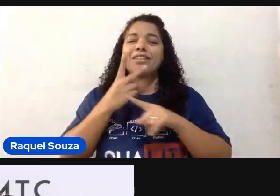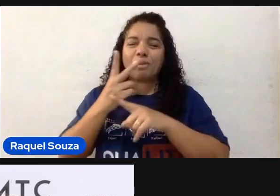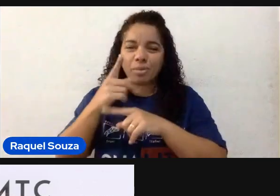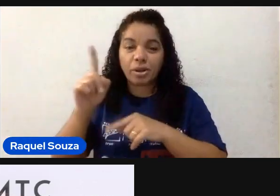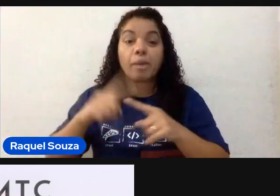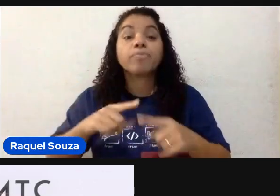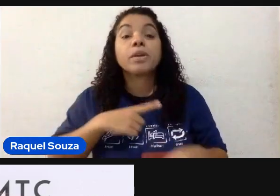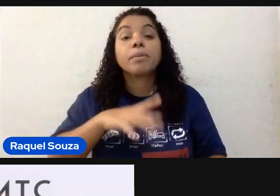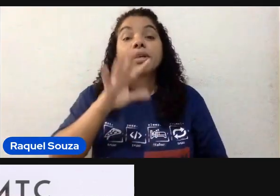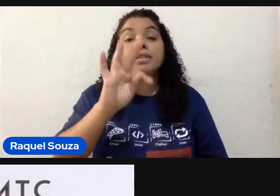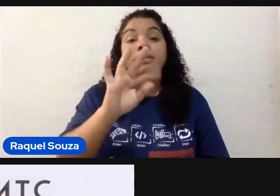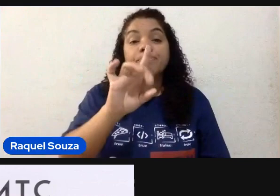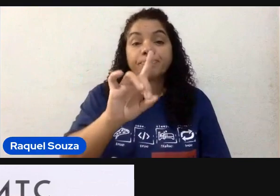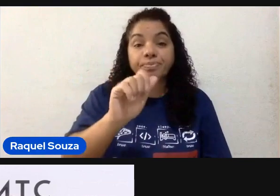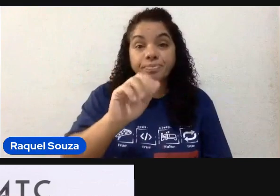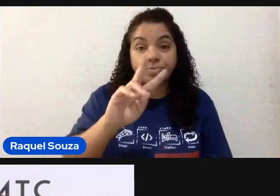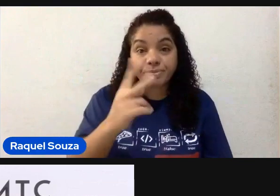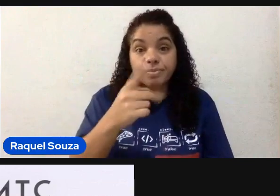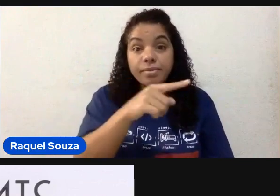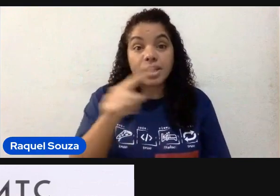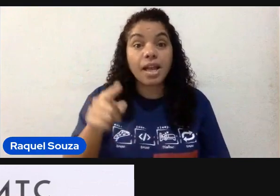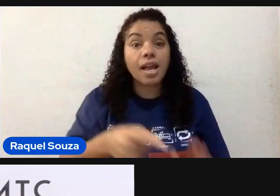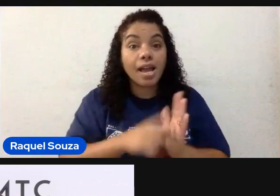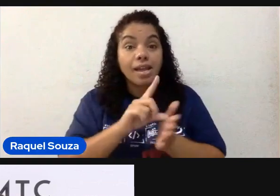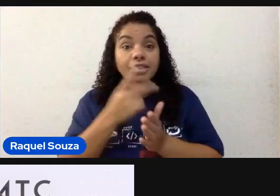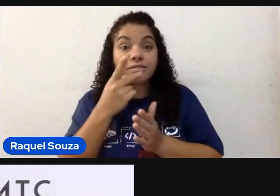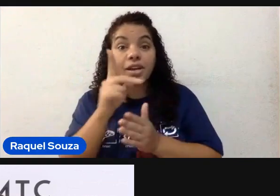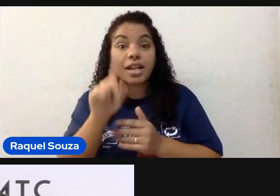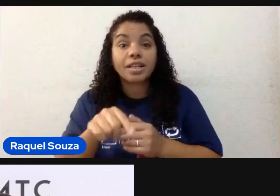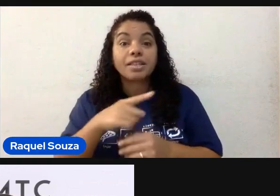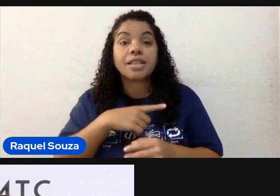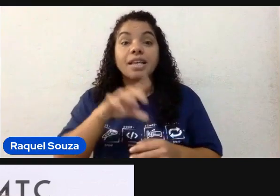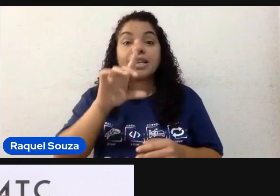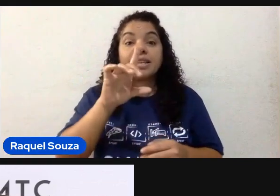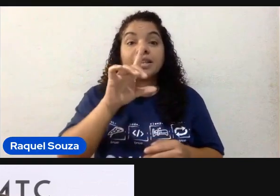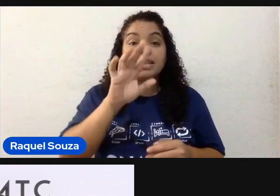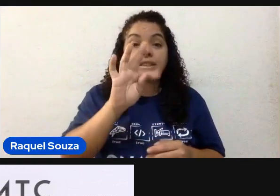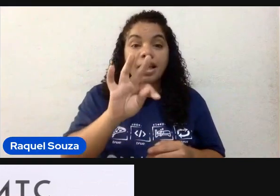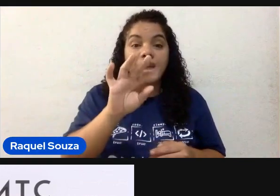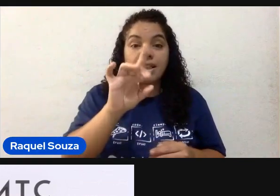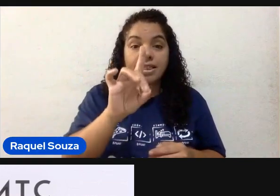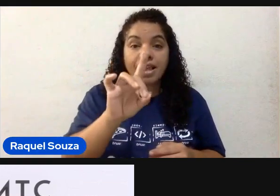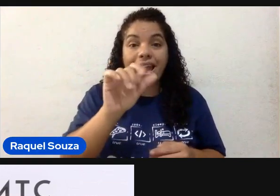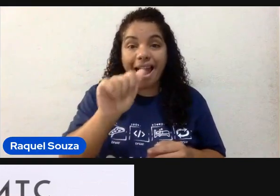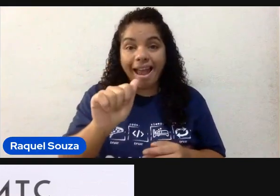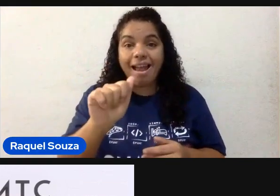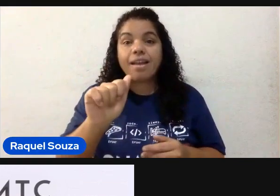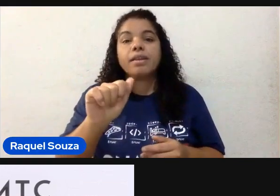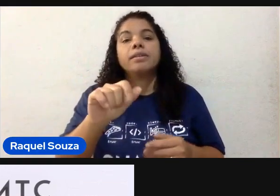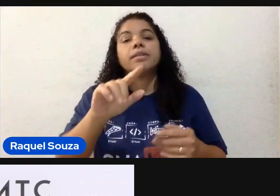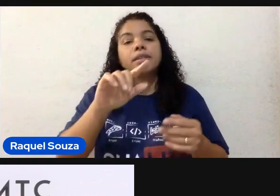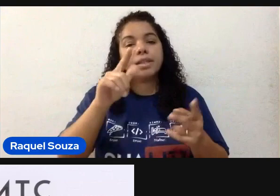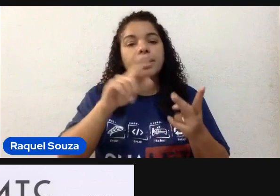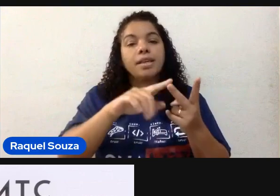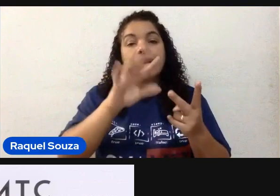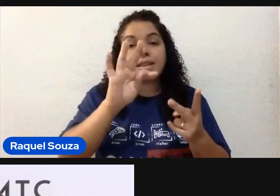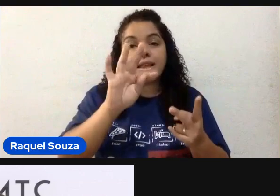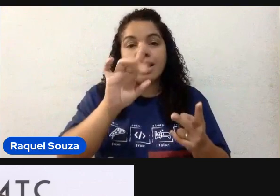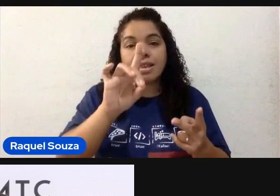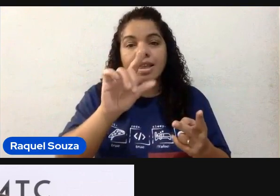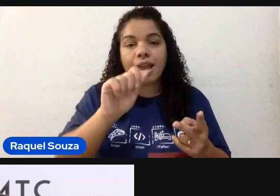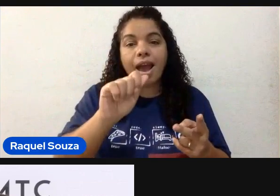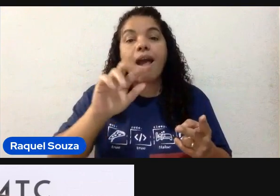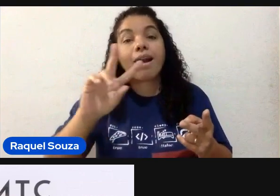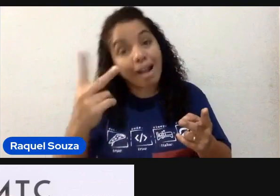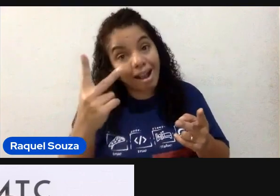porque o TDAH, antes a gente falava que tinha TDA e TDAH, mas agora foi tirado isso, tudo é Coisa só,